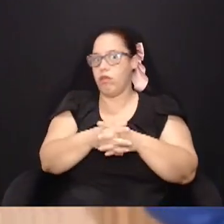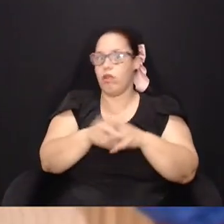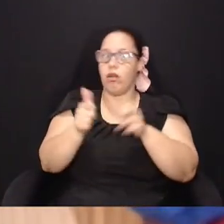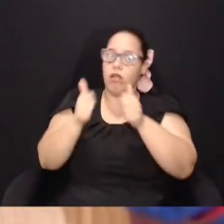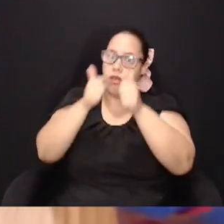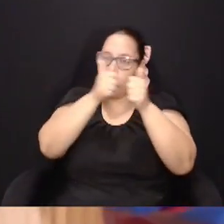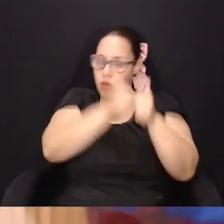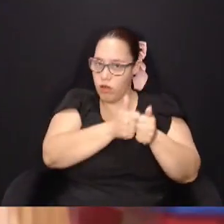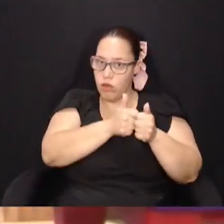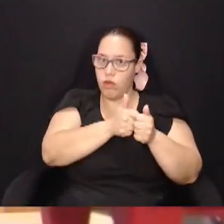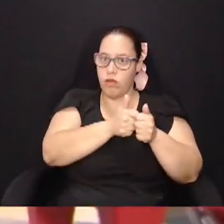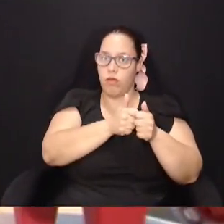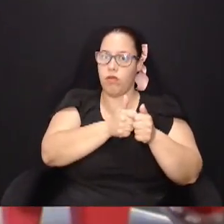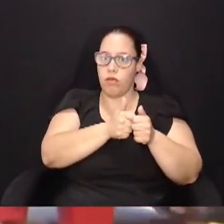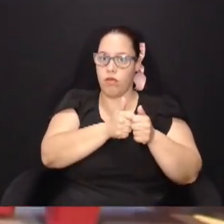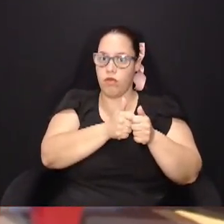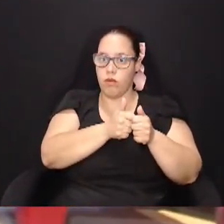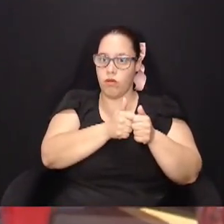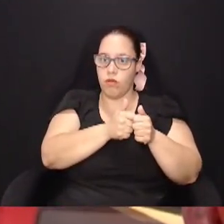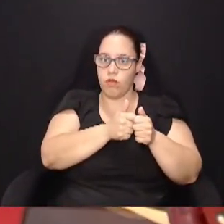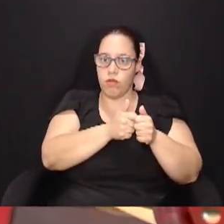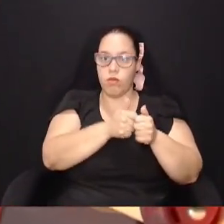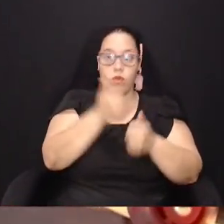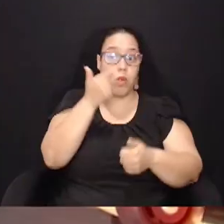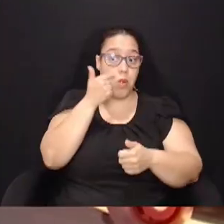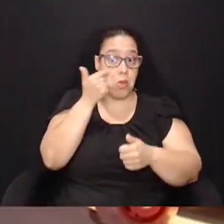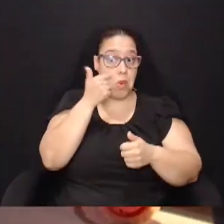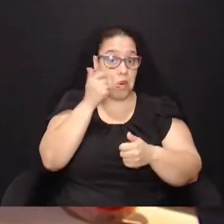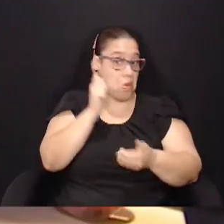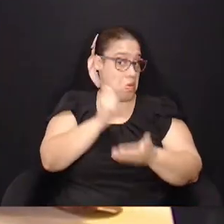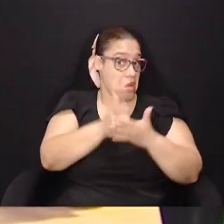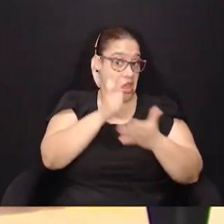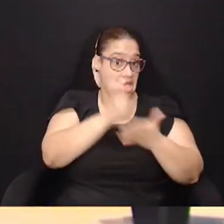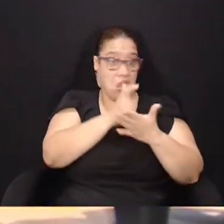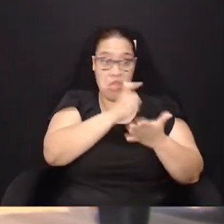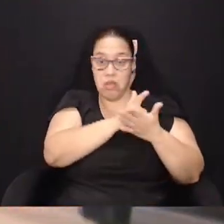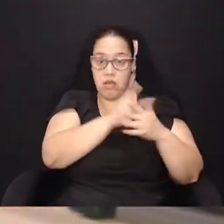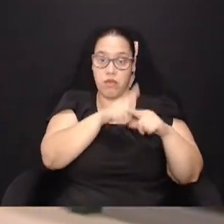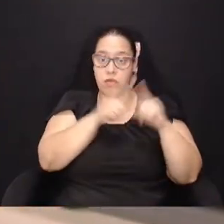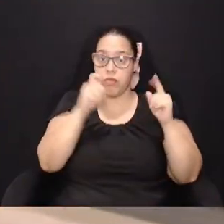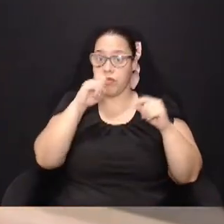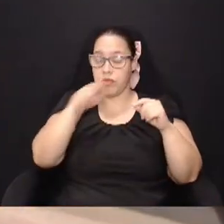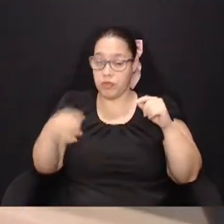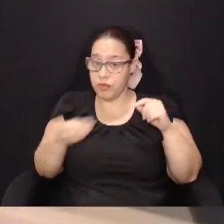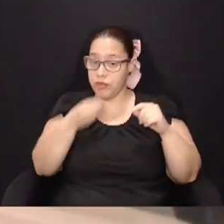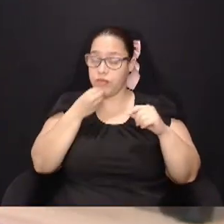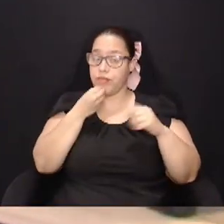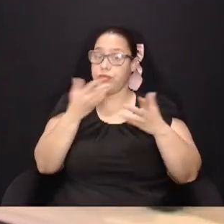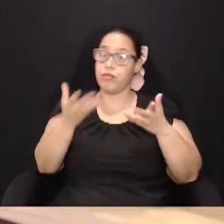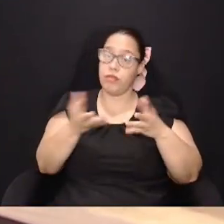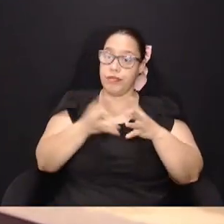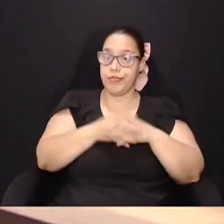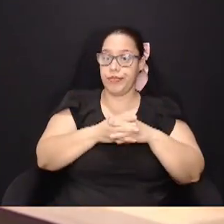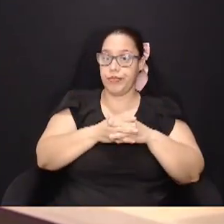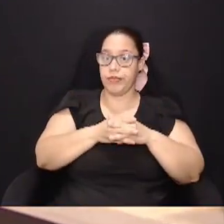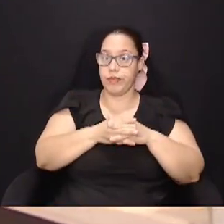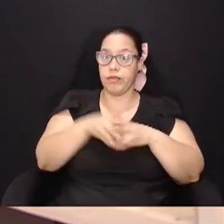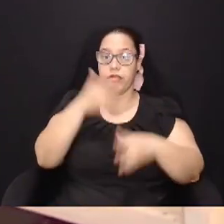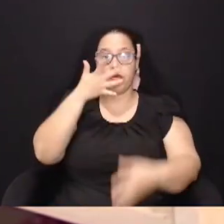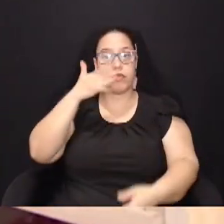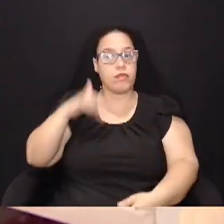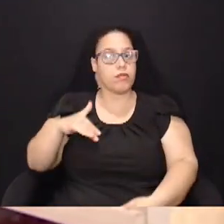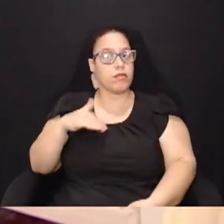deve verificar o que está sendo feito, mas é uma oportunidade, inclusive, para a criança começar a ter